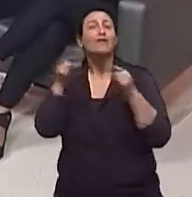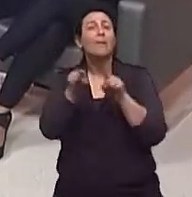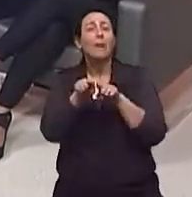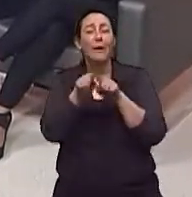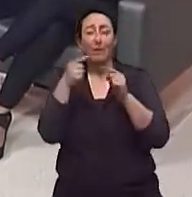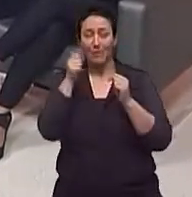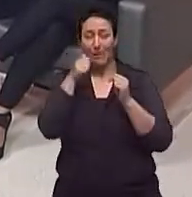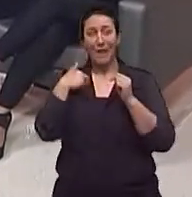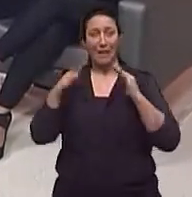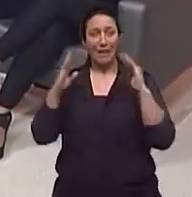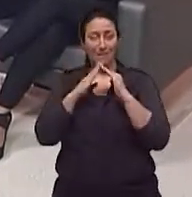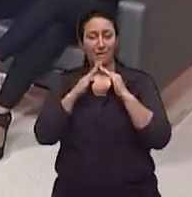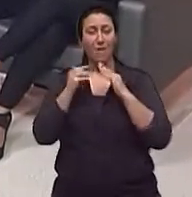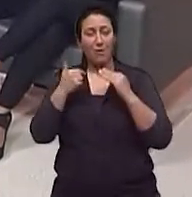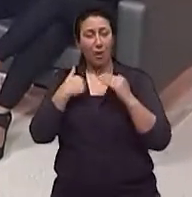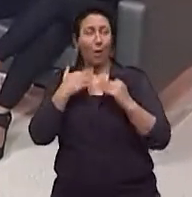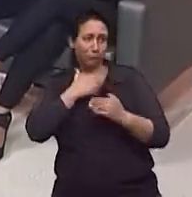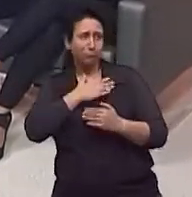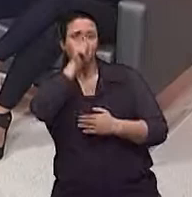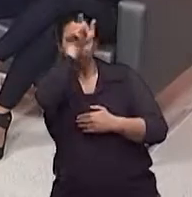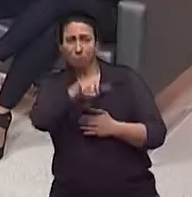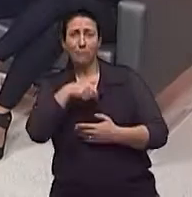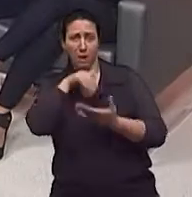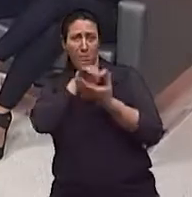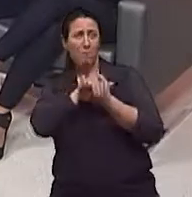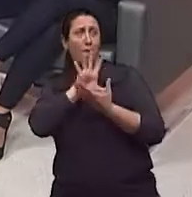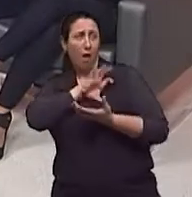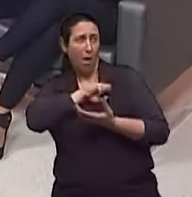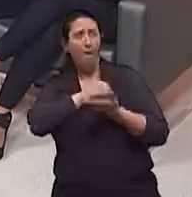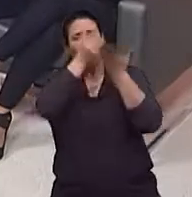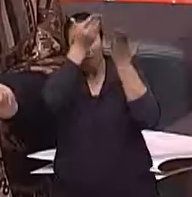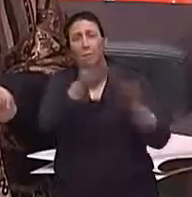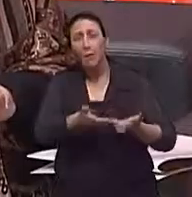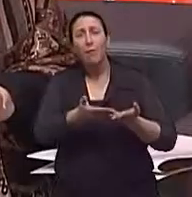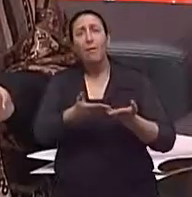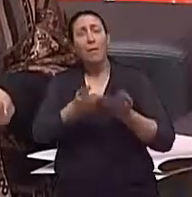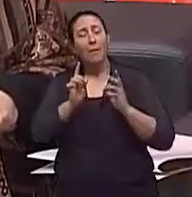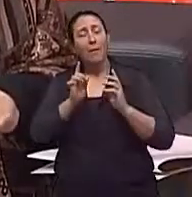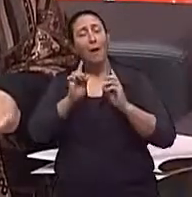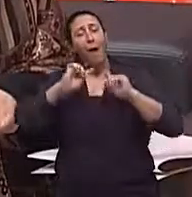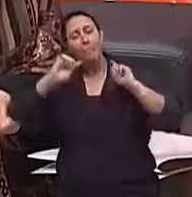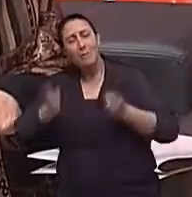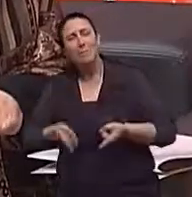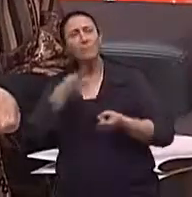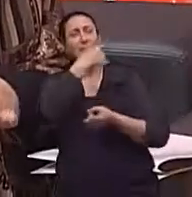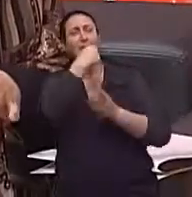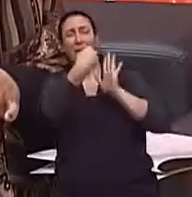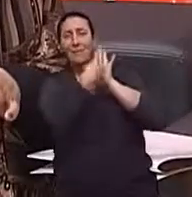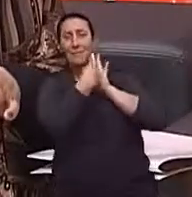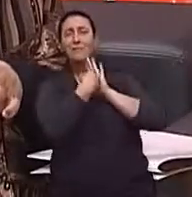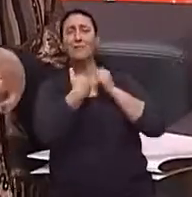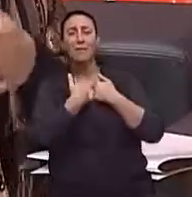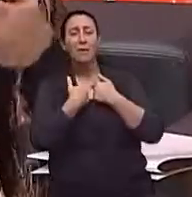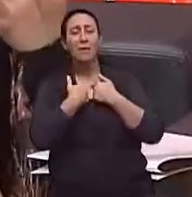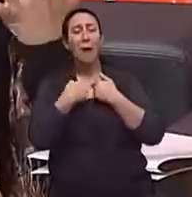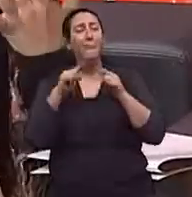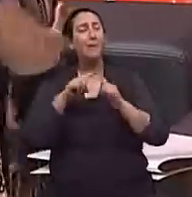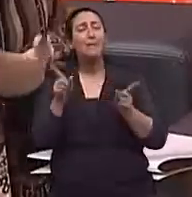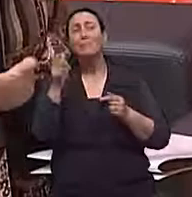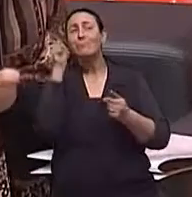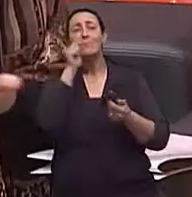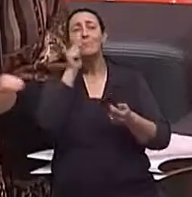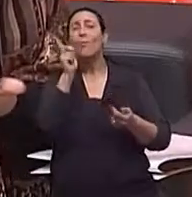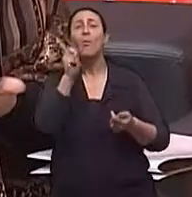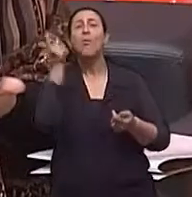porque além de elas gostarem da pessoa com a qual elas estão e é o mesmo tempo agressor elas não